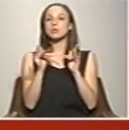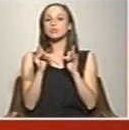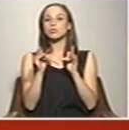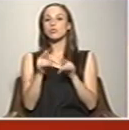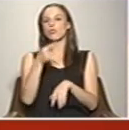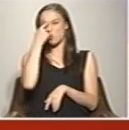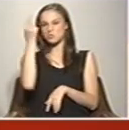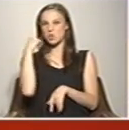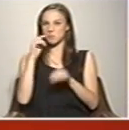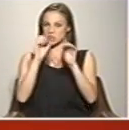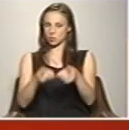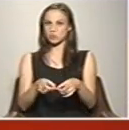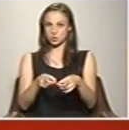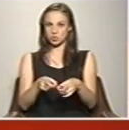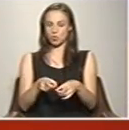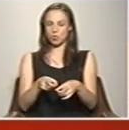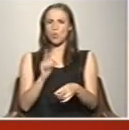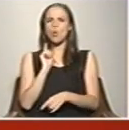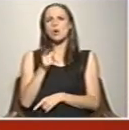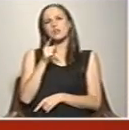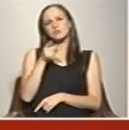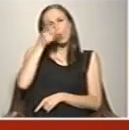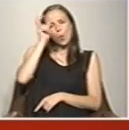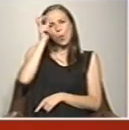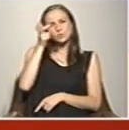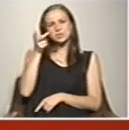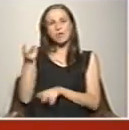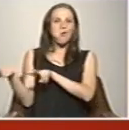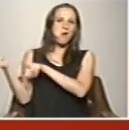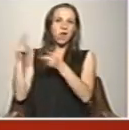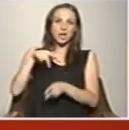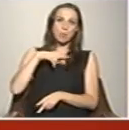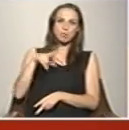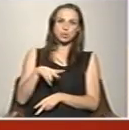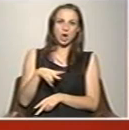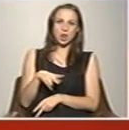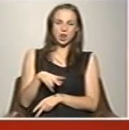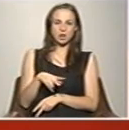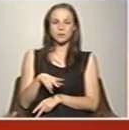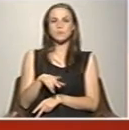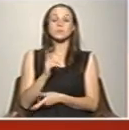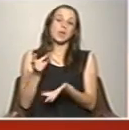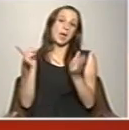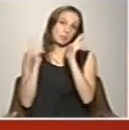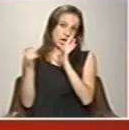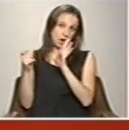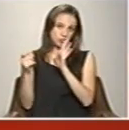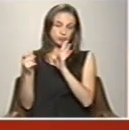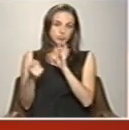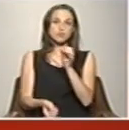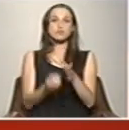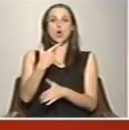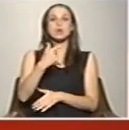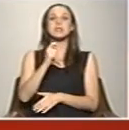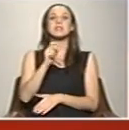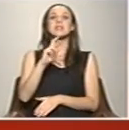no ano passado. É um evento... É um conceito que vocês importam, não é? Exatamente, ou seja, aquilo é um evento americano, fundado no Texas,